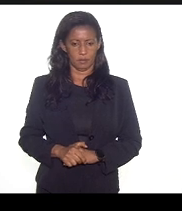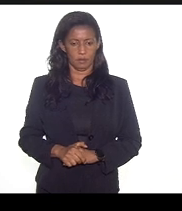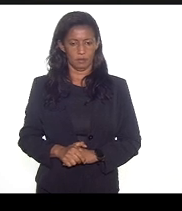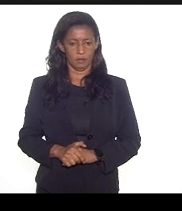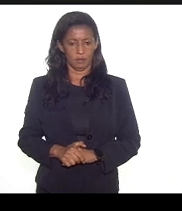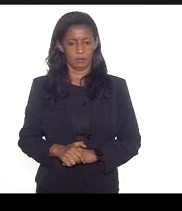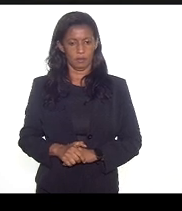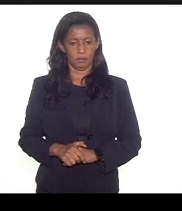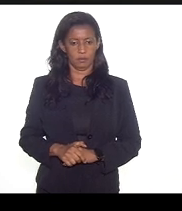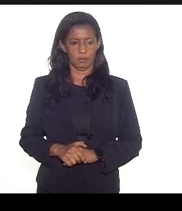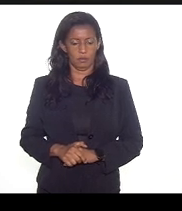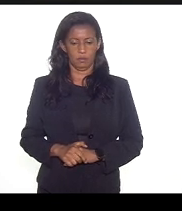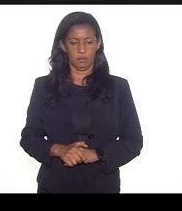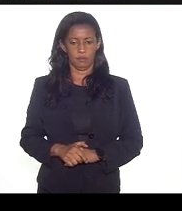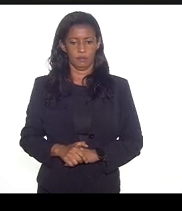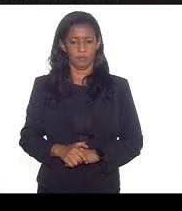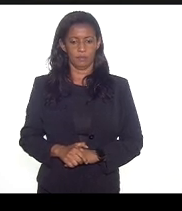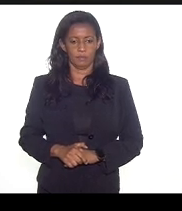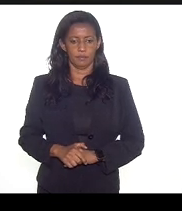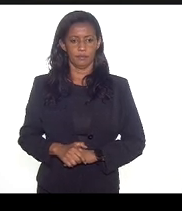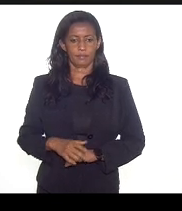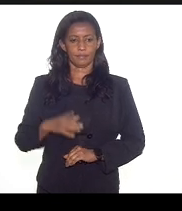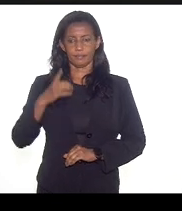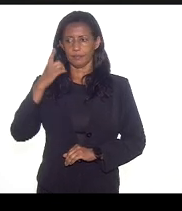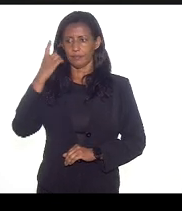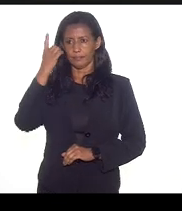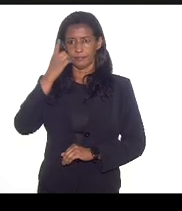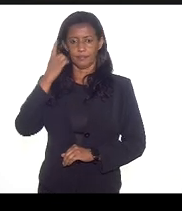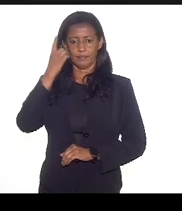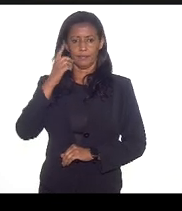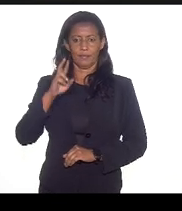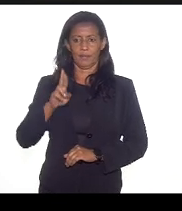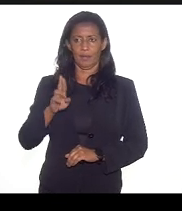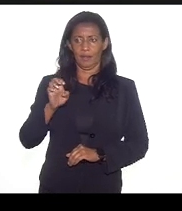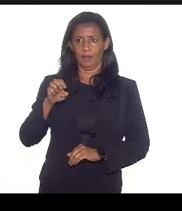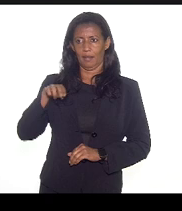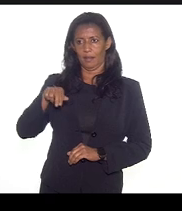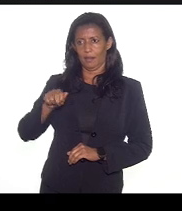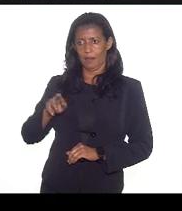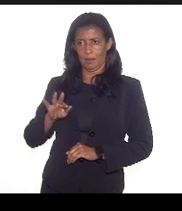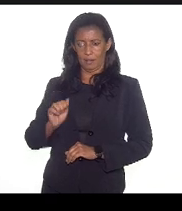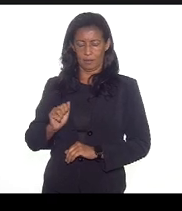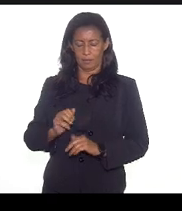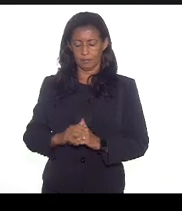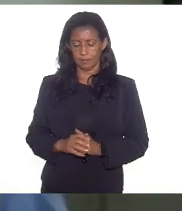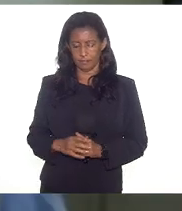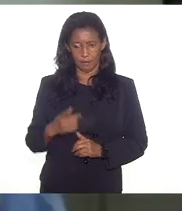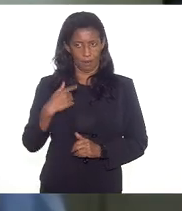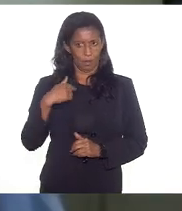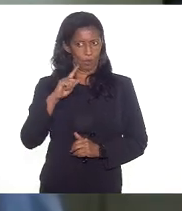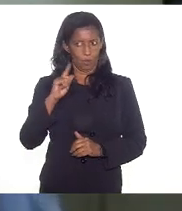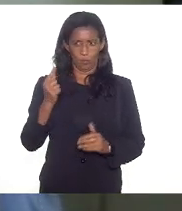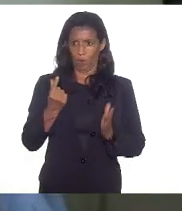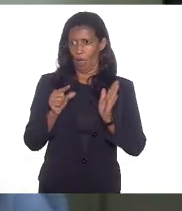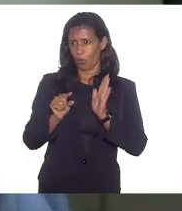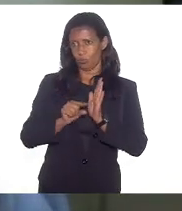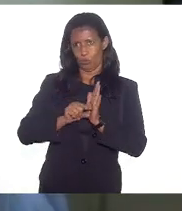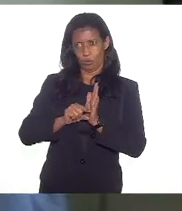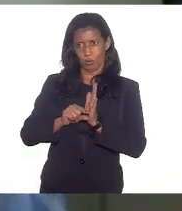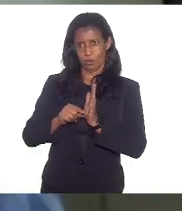favor, senhor presidente. Deputada Renata, eu não fui o autor do